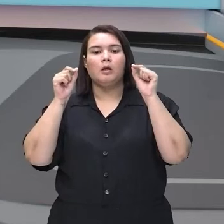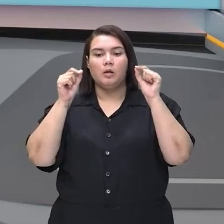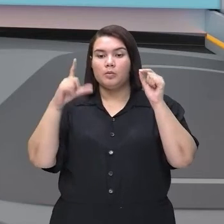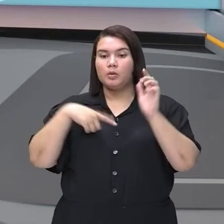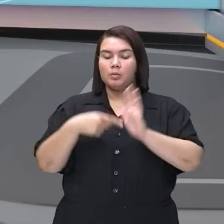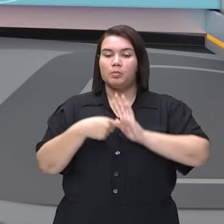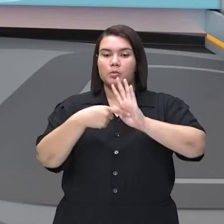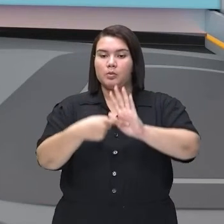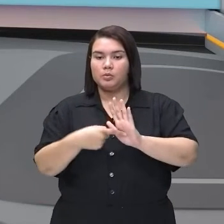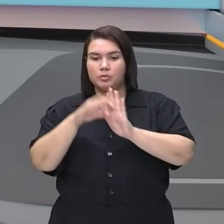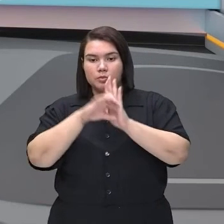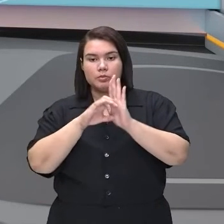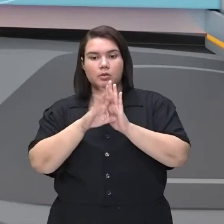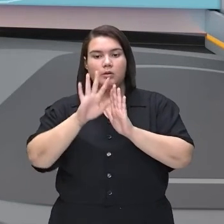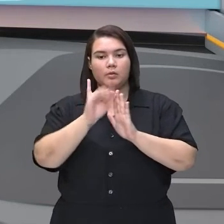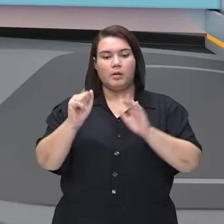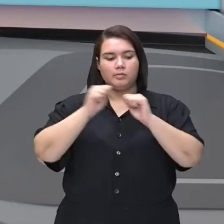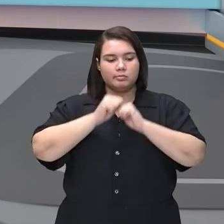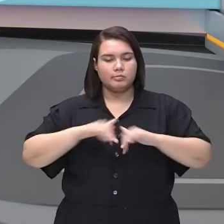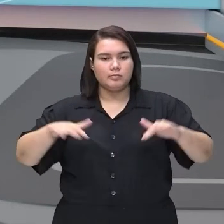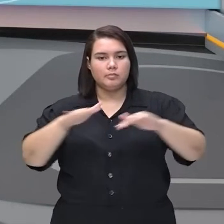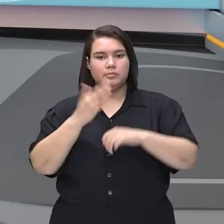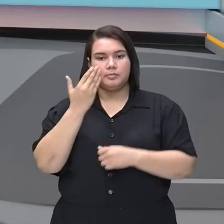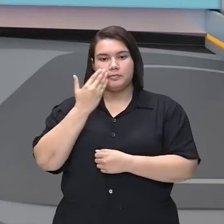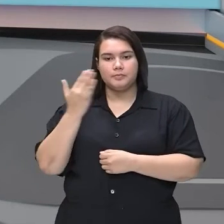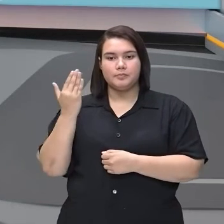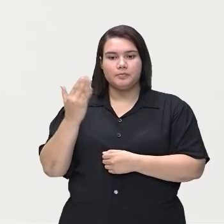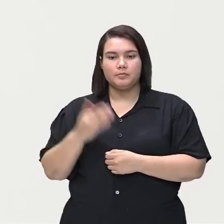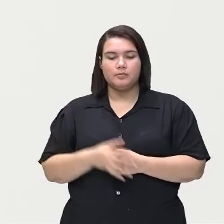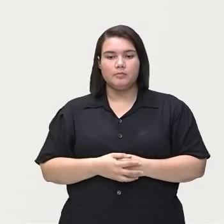conceito e ele vai ser ampliado dentro de Roma. Olha só,